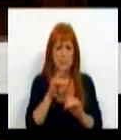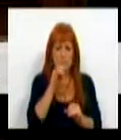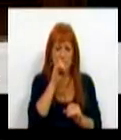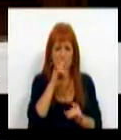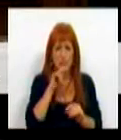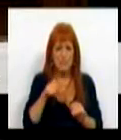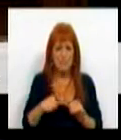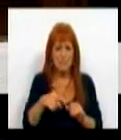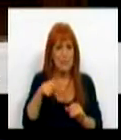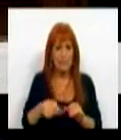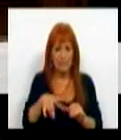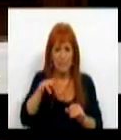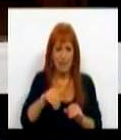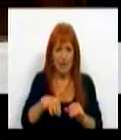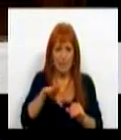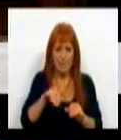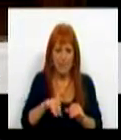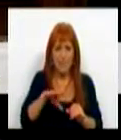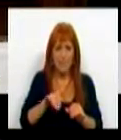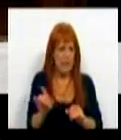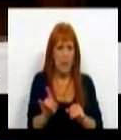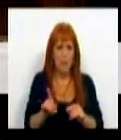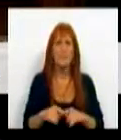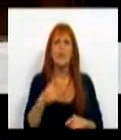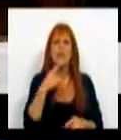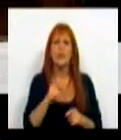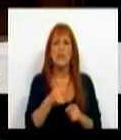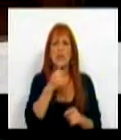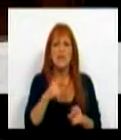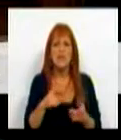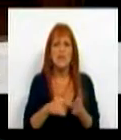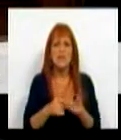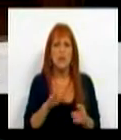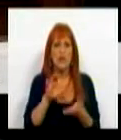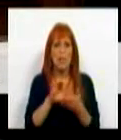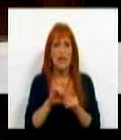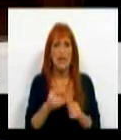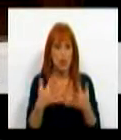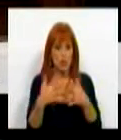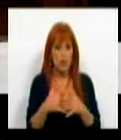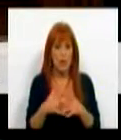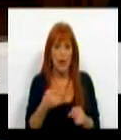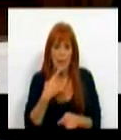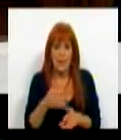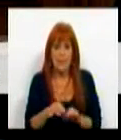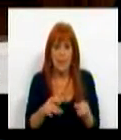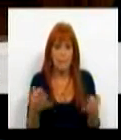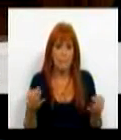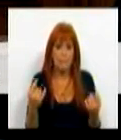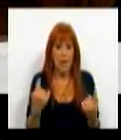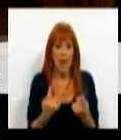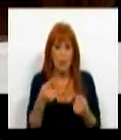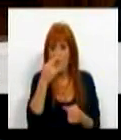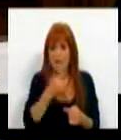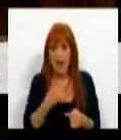para não estar sempre a desligar. Mas, a ver, dizer que as necessidades de capital são estruturais é dizer que, de facto, há